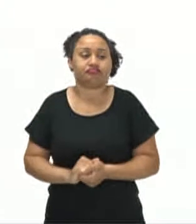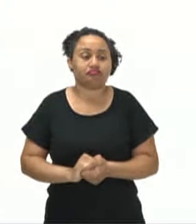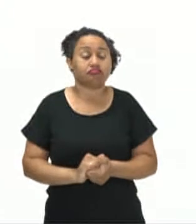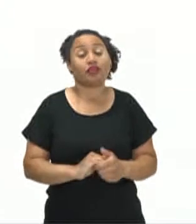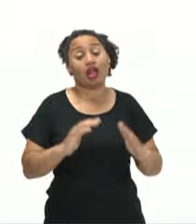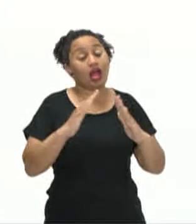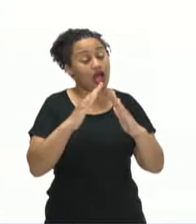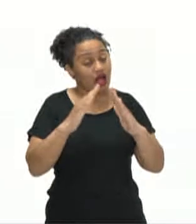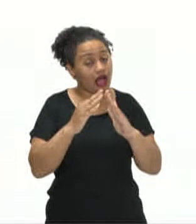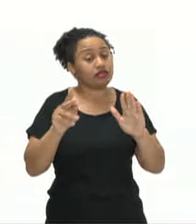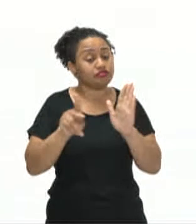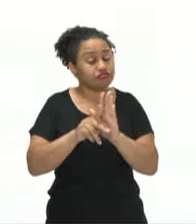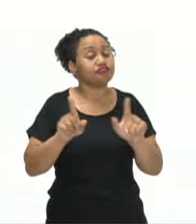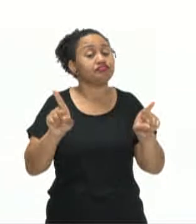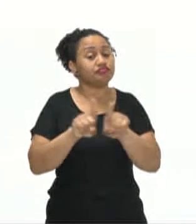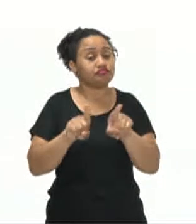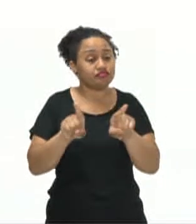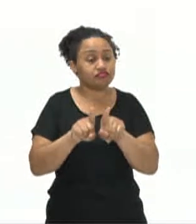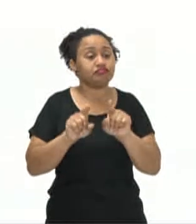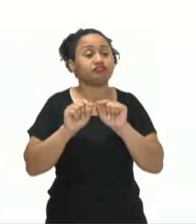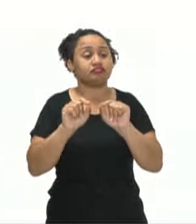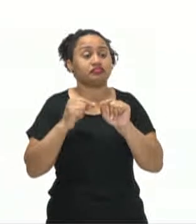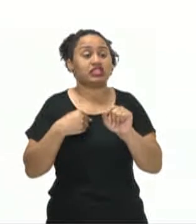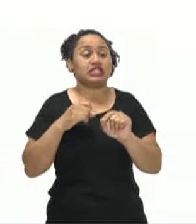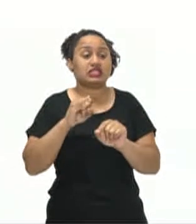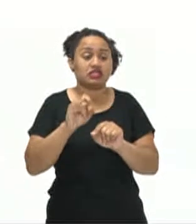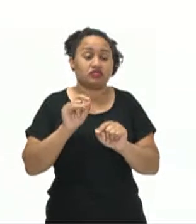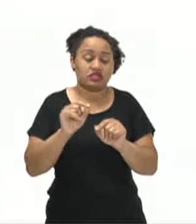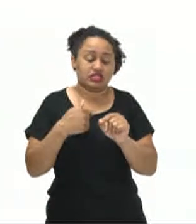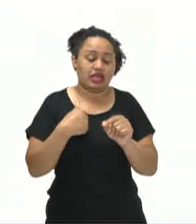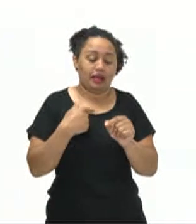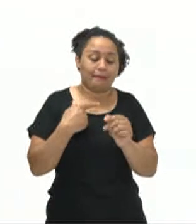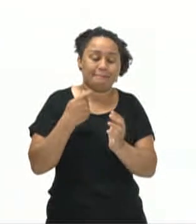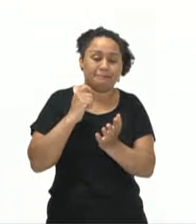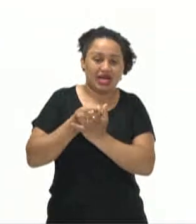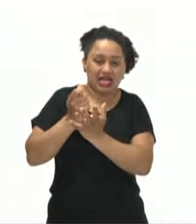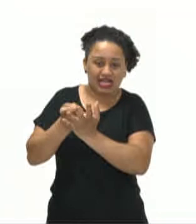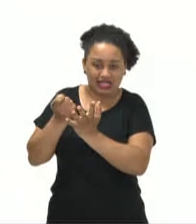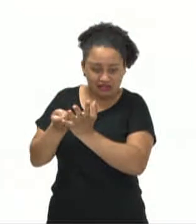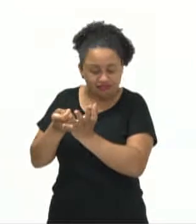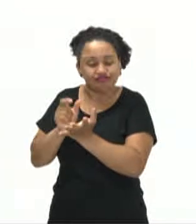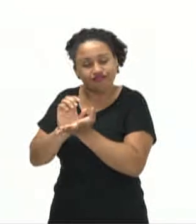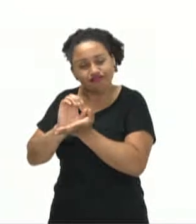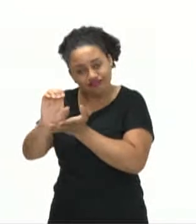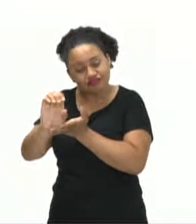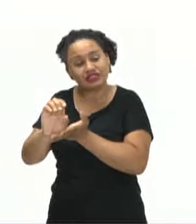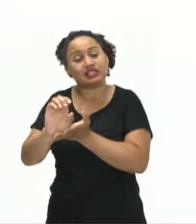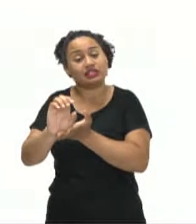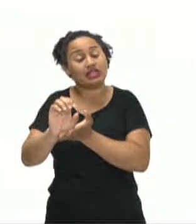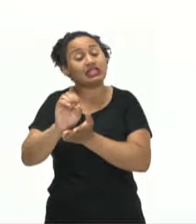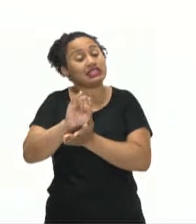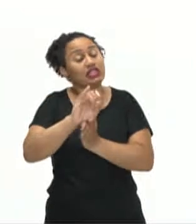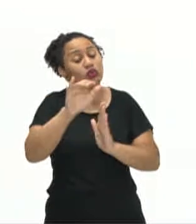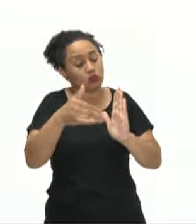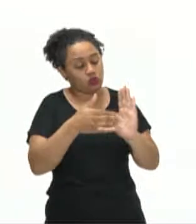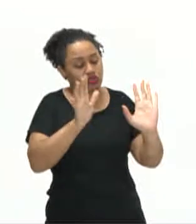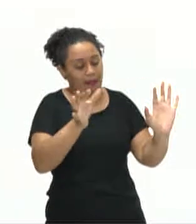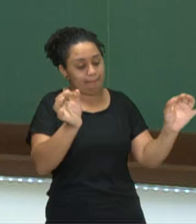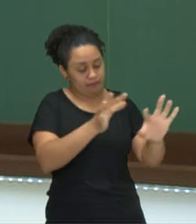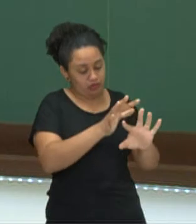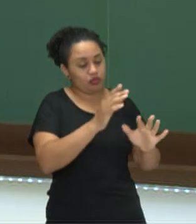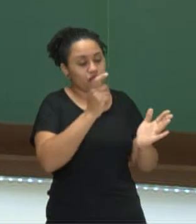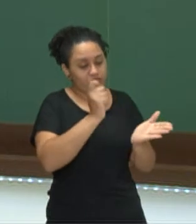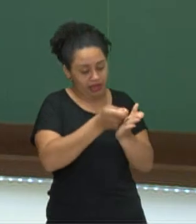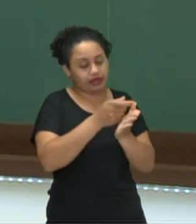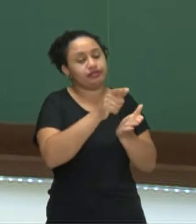própria, mesma ideia. Se você está financiada, ela vai ser um passivo. Se ela estiver totalmente quitada, nós